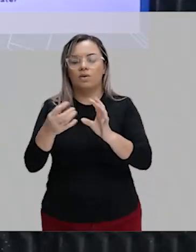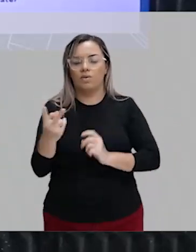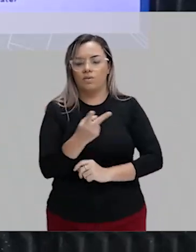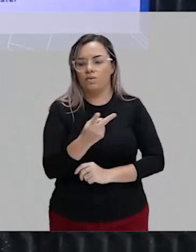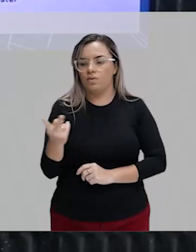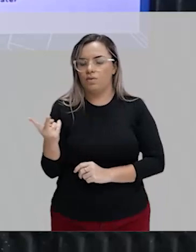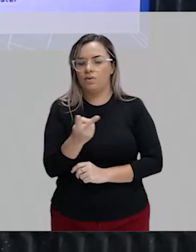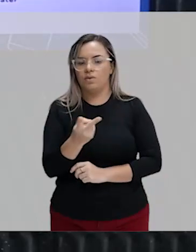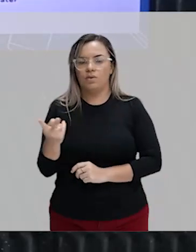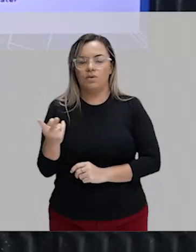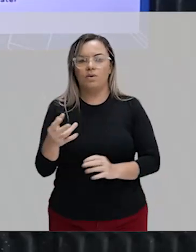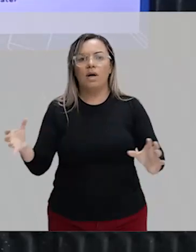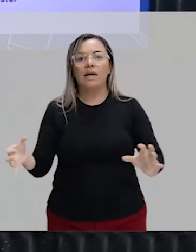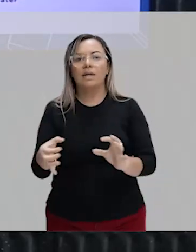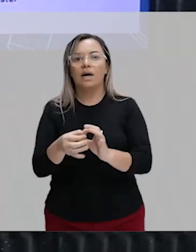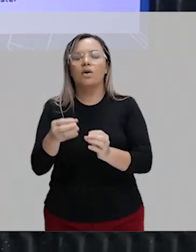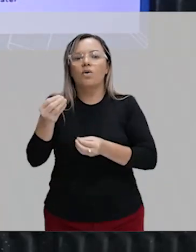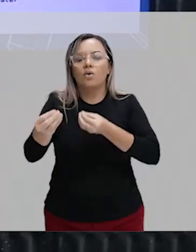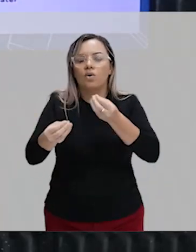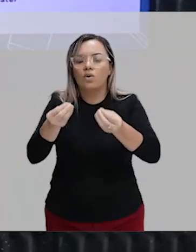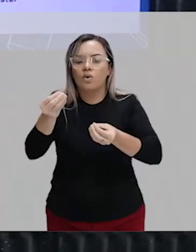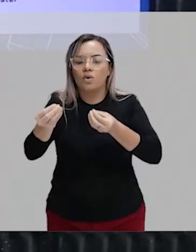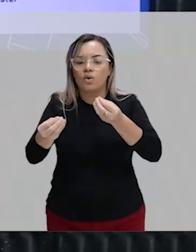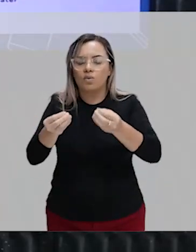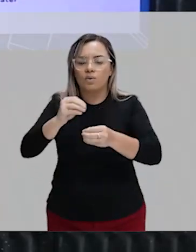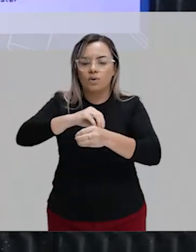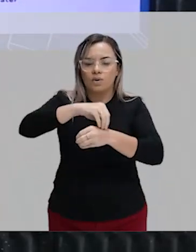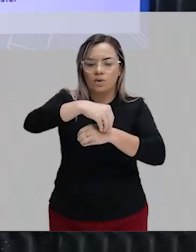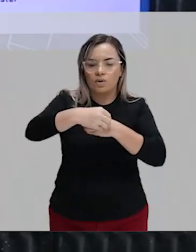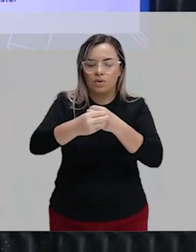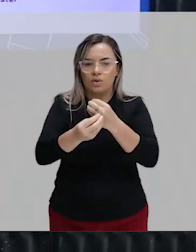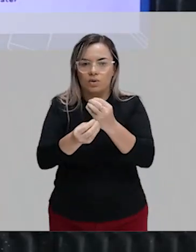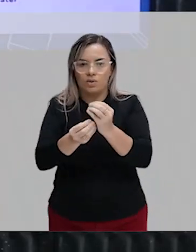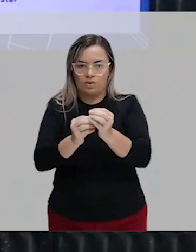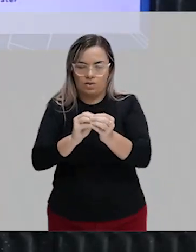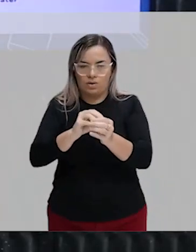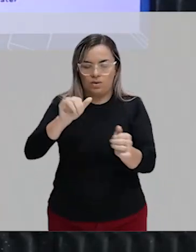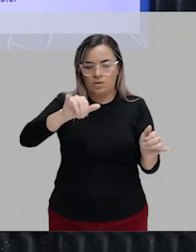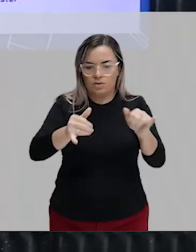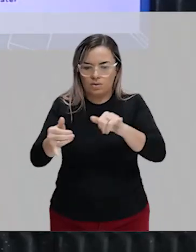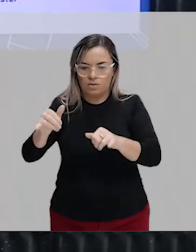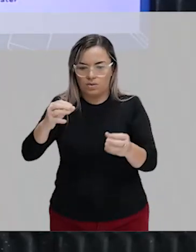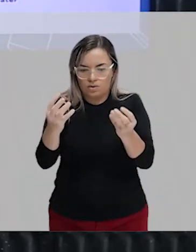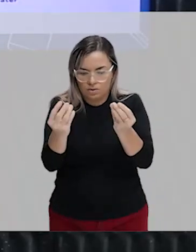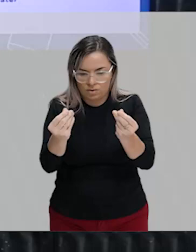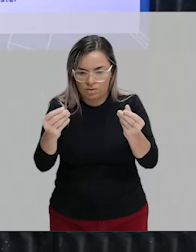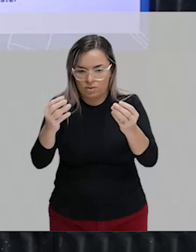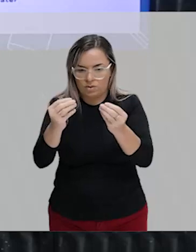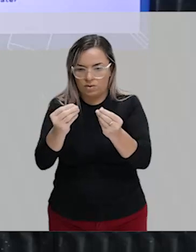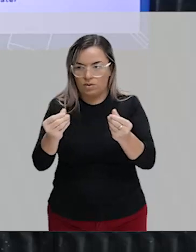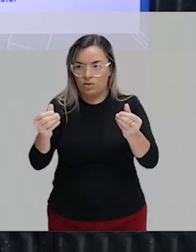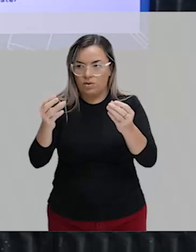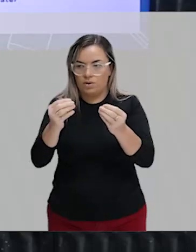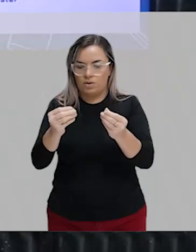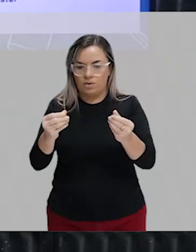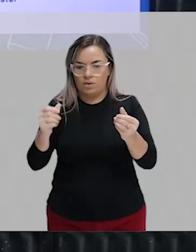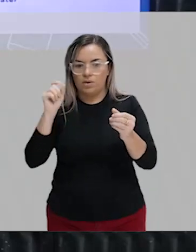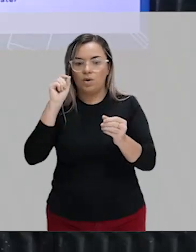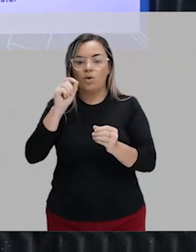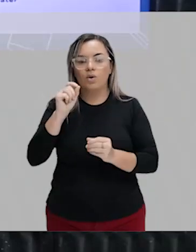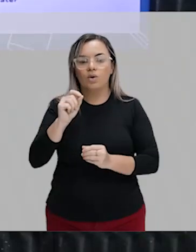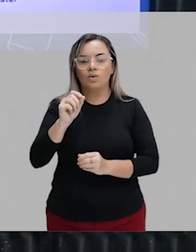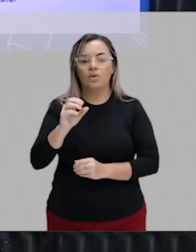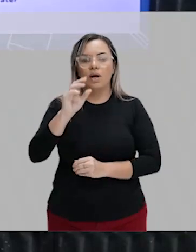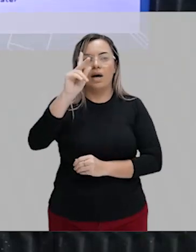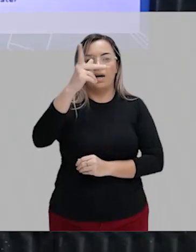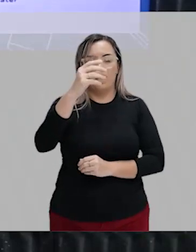fazer o seguinte processo, tá? Vai haver uma reação química onde um agrupamento OH